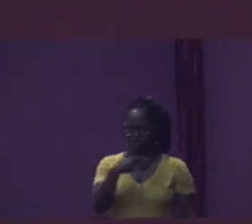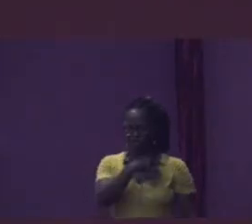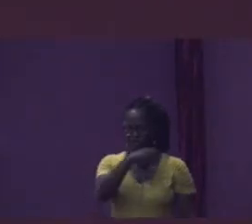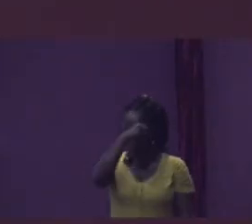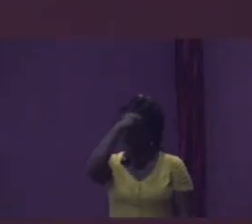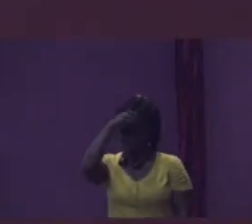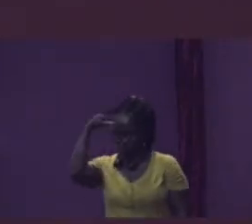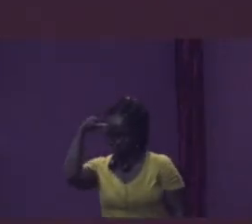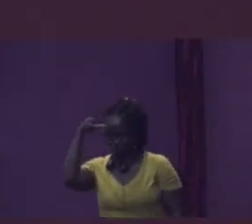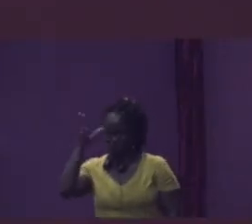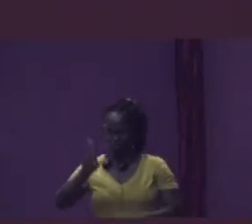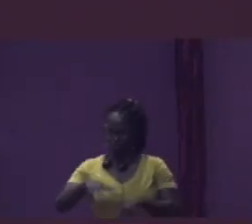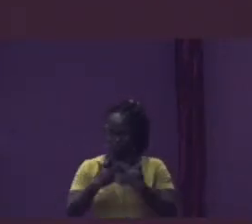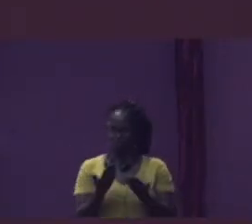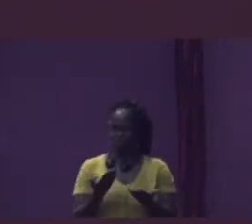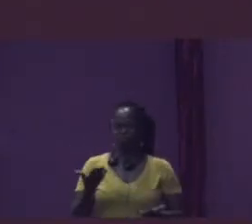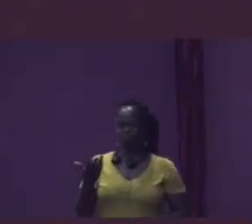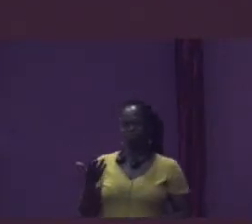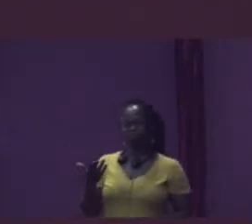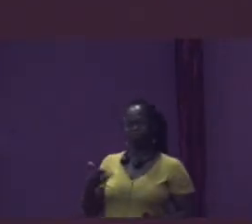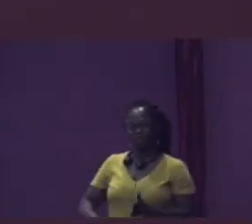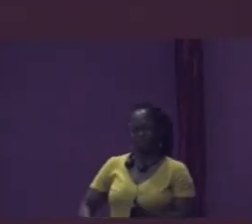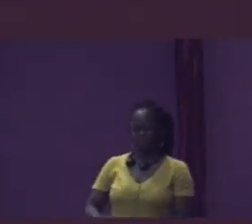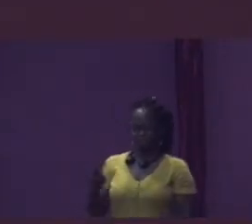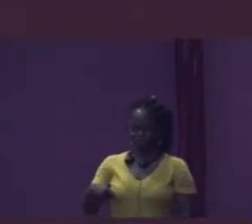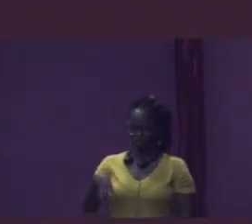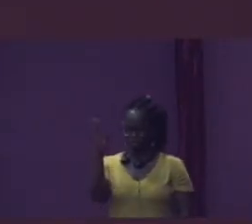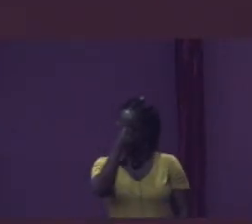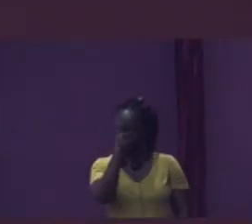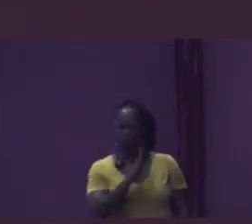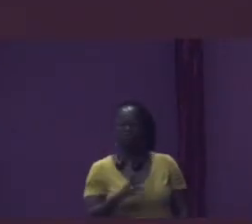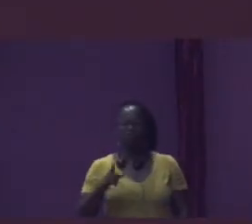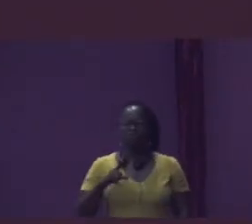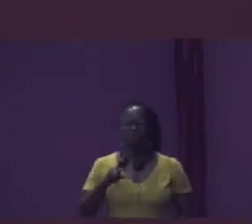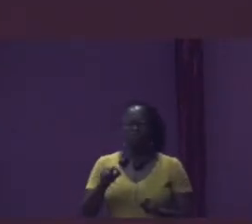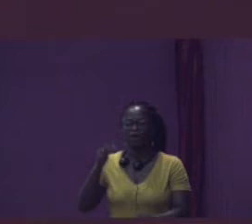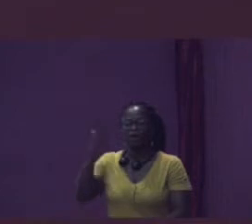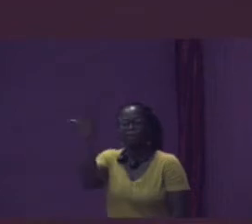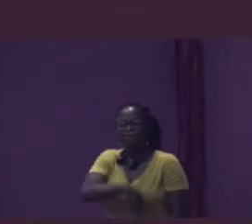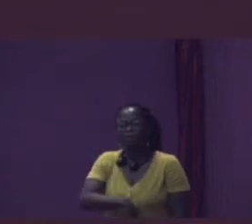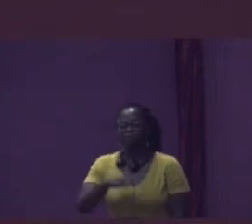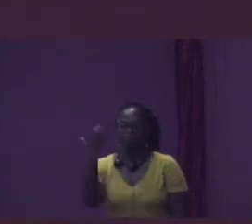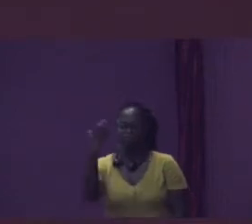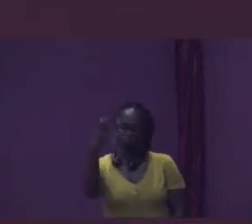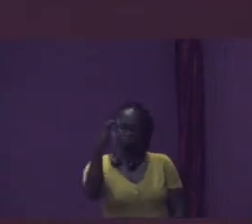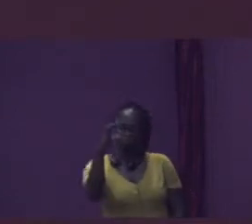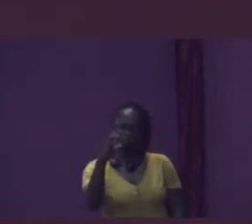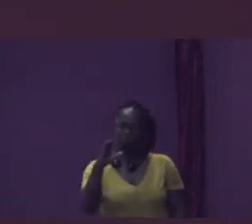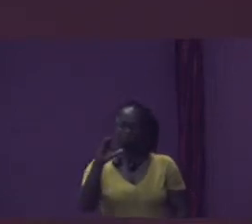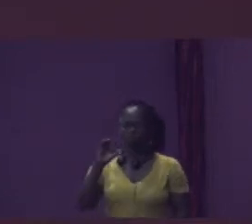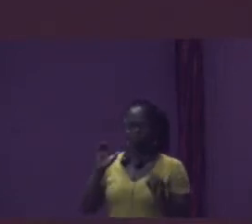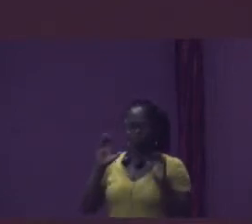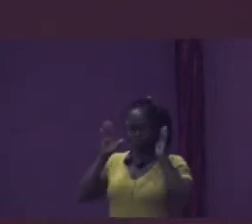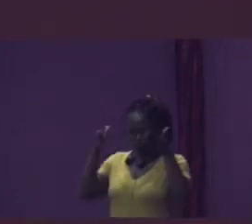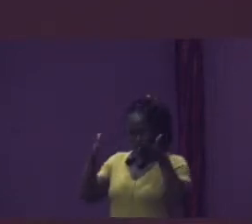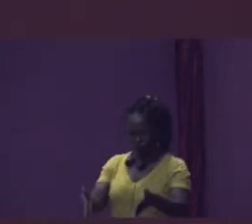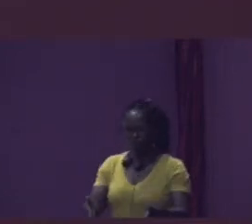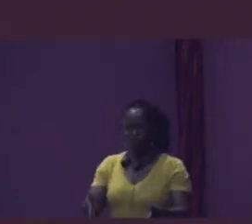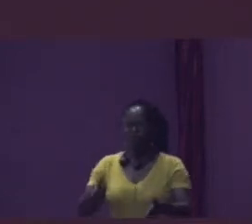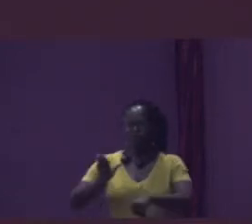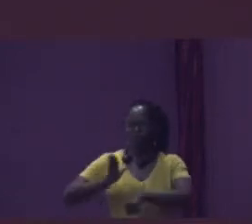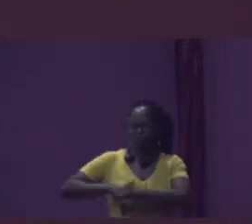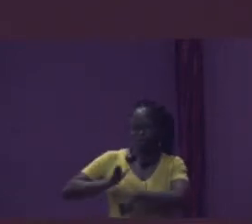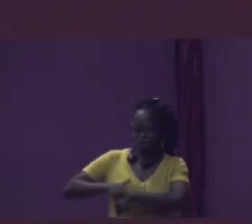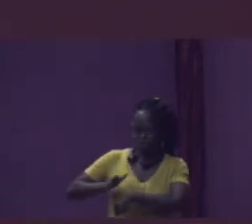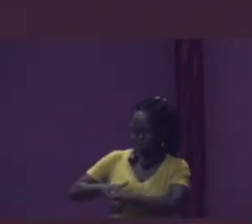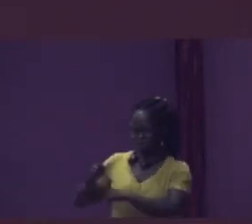combate à epidemia de cesarianas no país estão embasados nas melhores evidências científicas, em especial aquelas produzidas pela